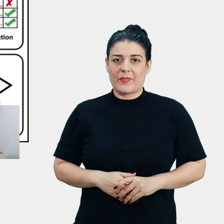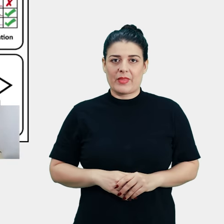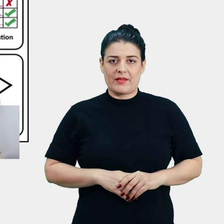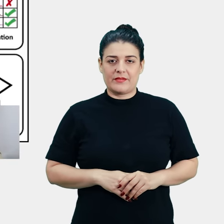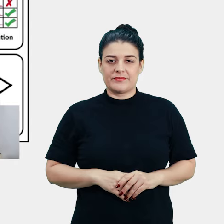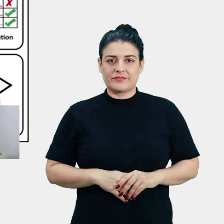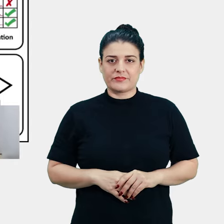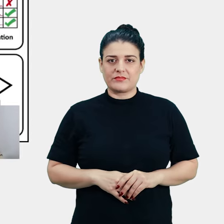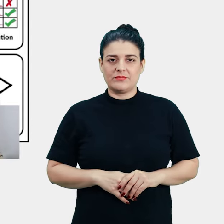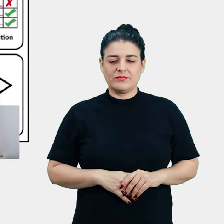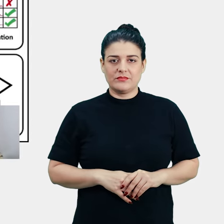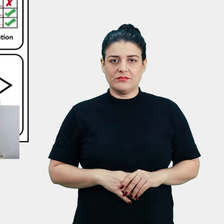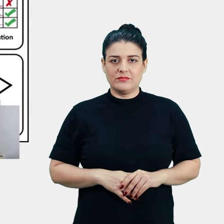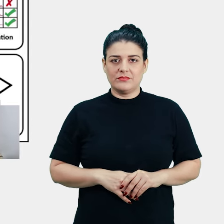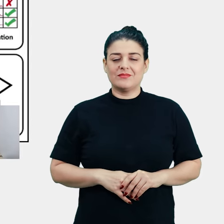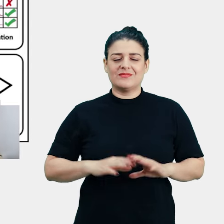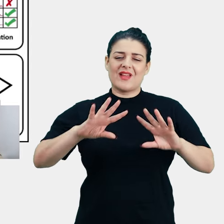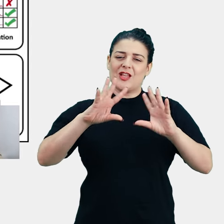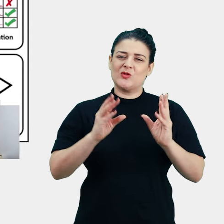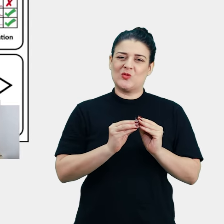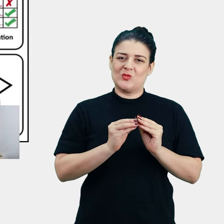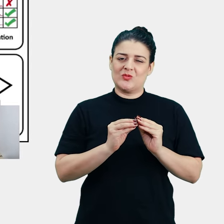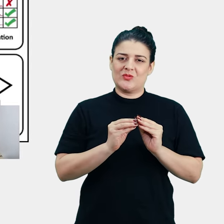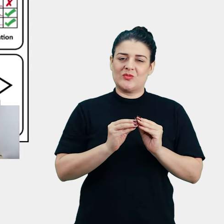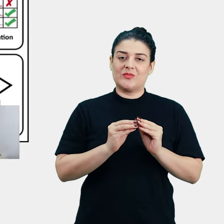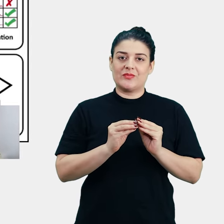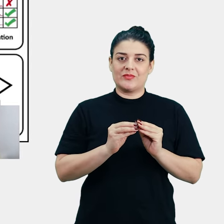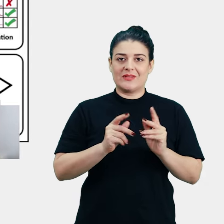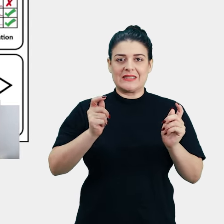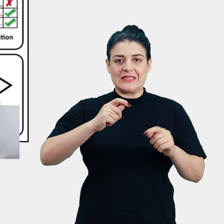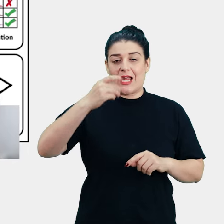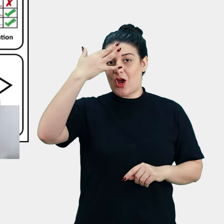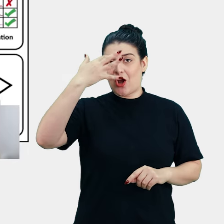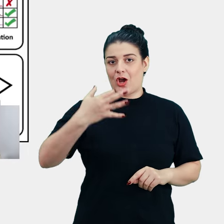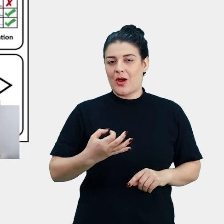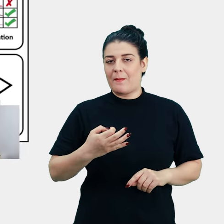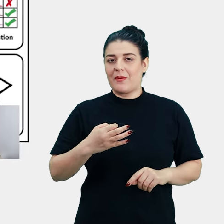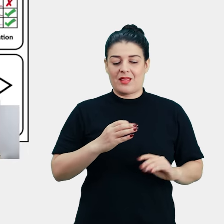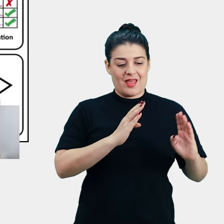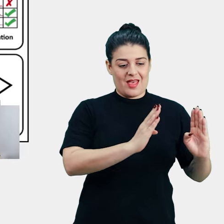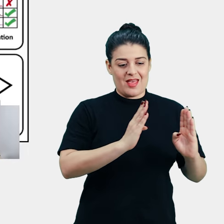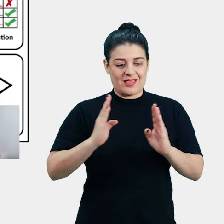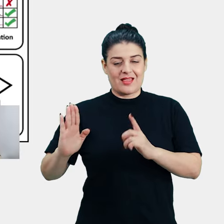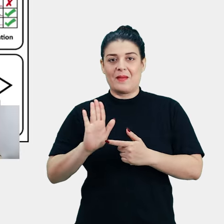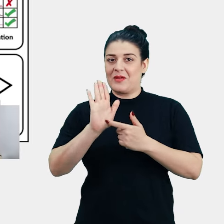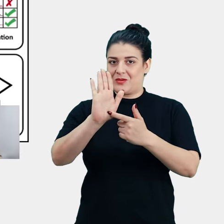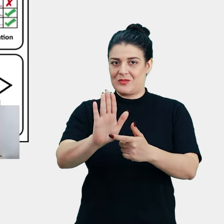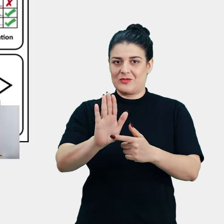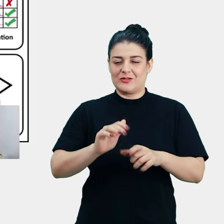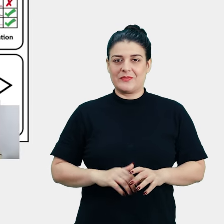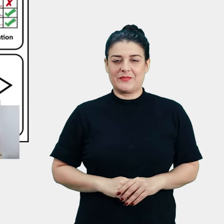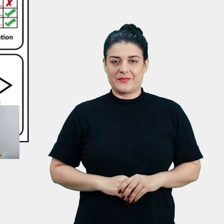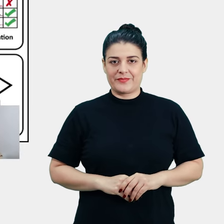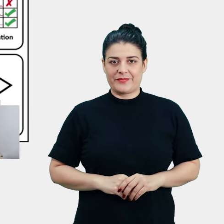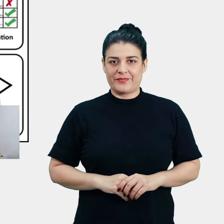só um resumo geral para vocês entenderem todas as etapas que eu estou mostrando.